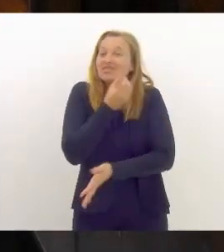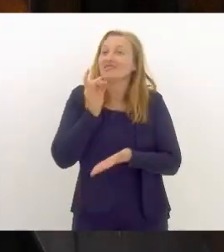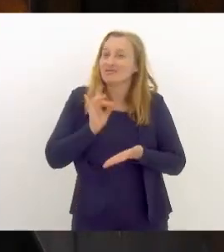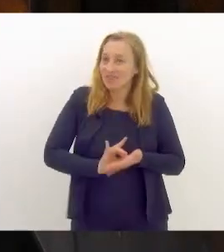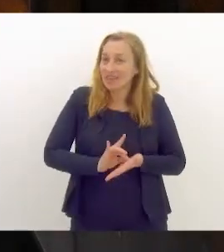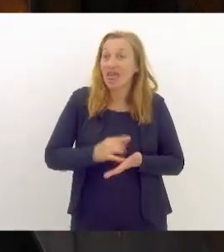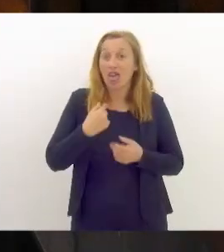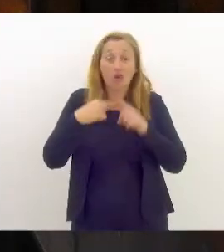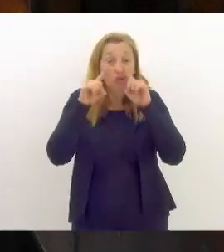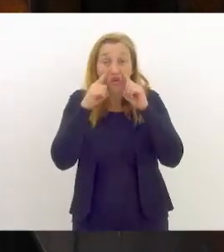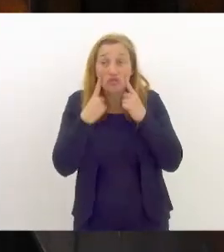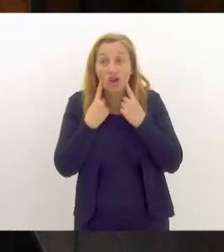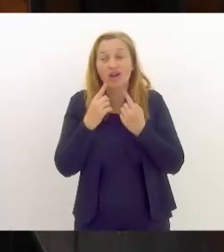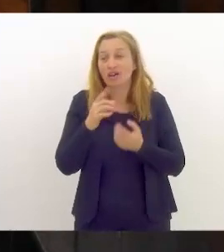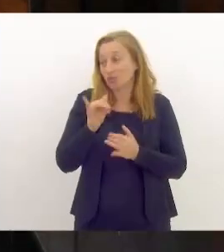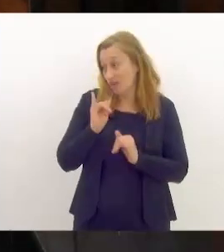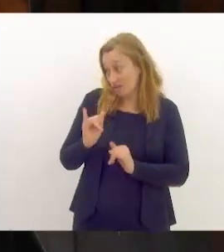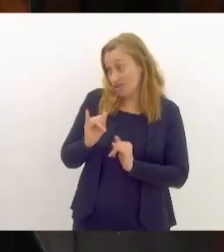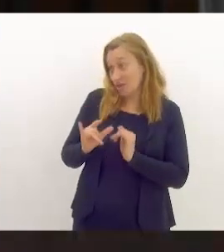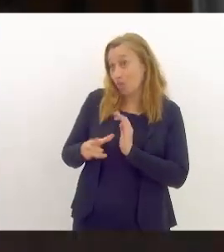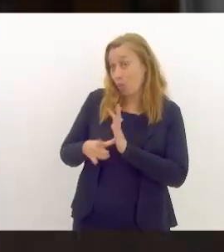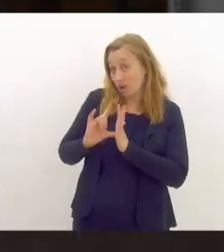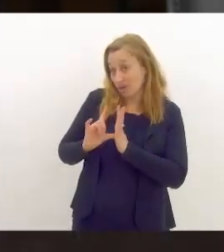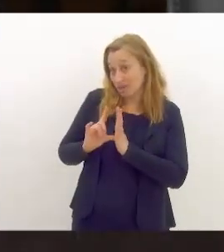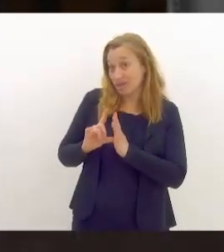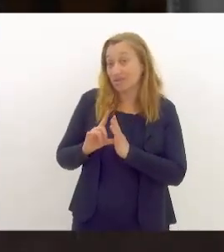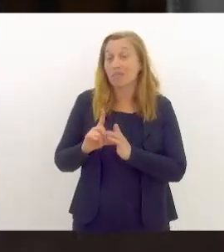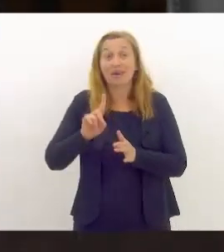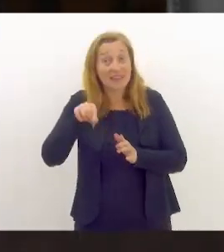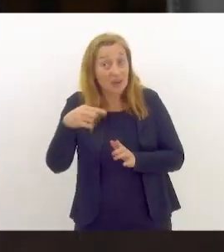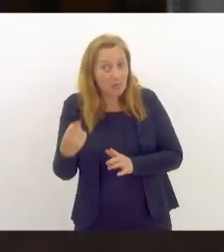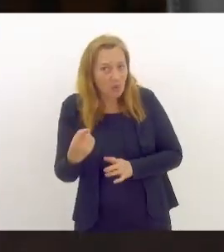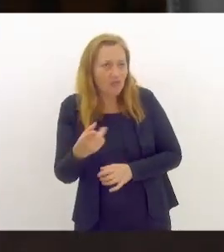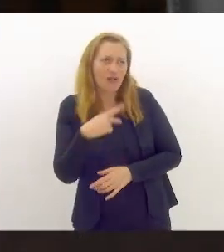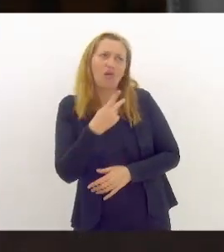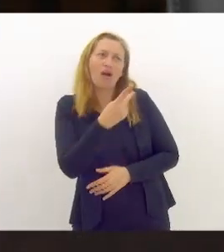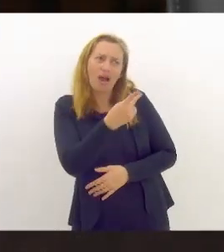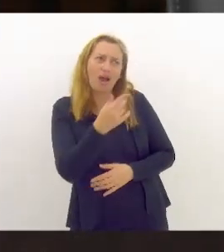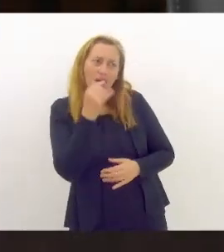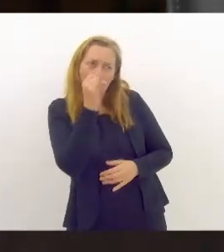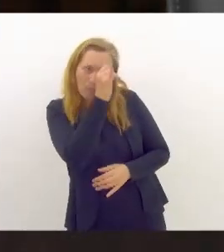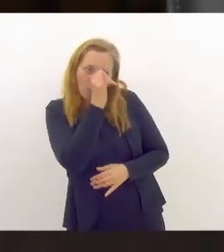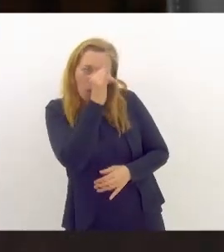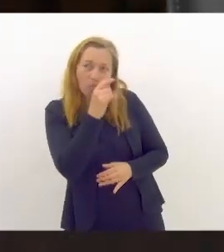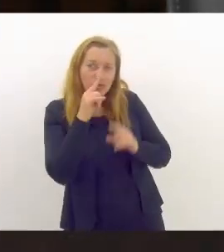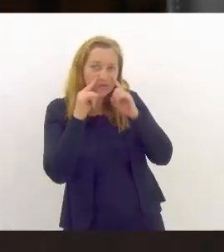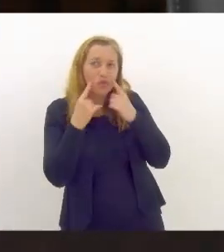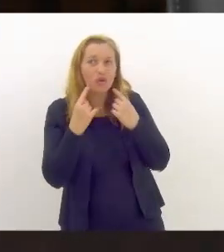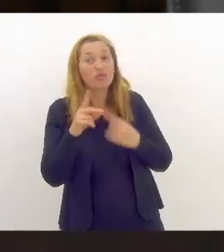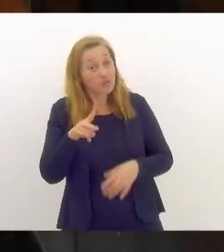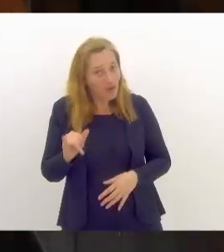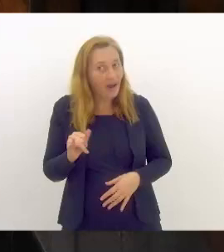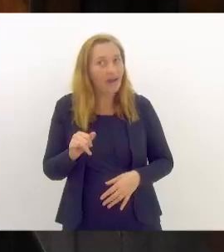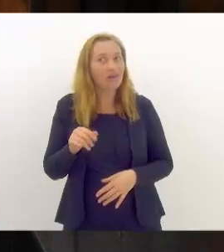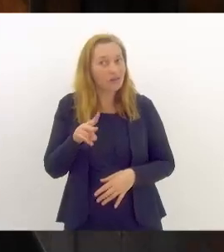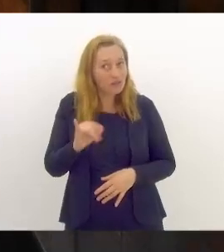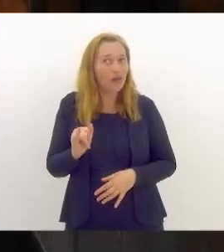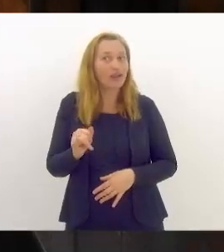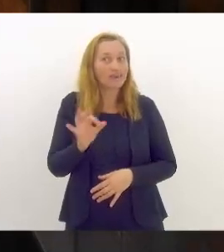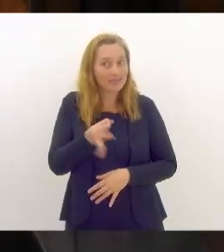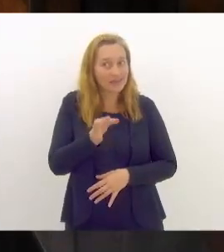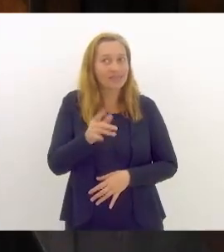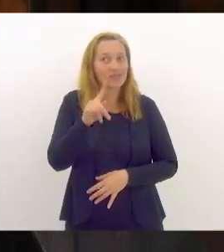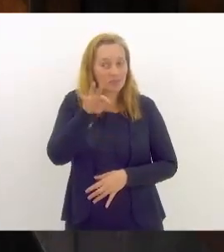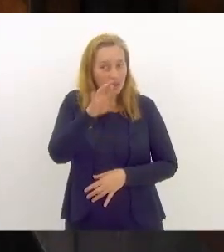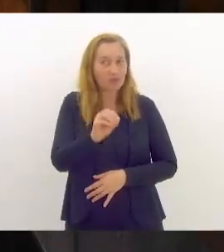fato que eu vou chorar eu já tô avisando antes para depois Ah não pô o cara é bobo chorão não sei que hoje vai hein Hoje eu garanto o